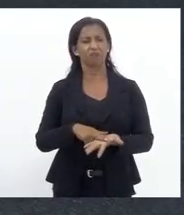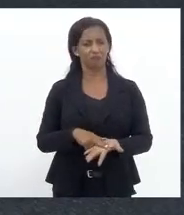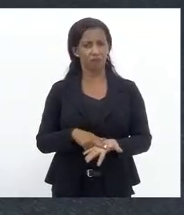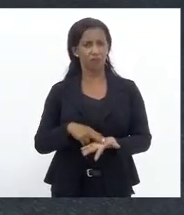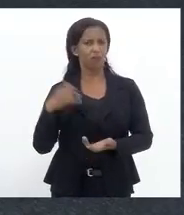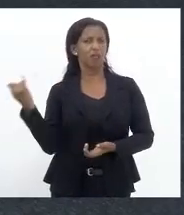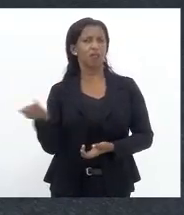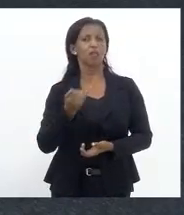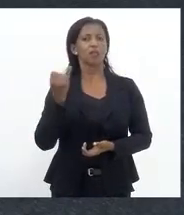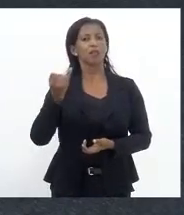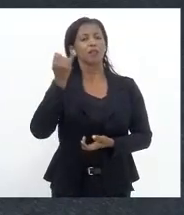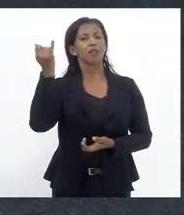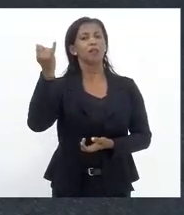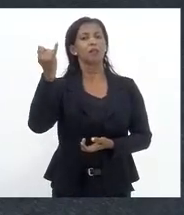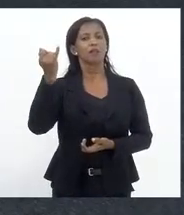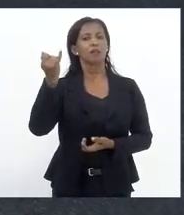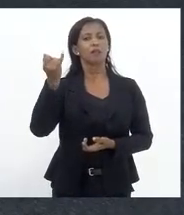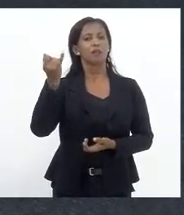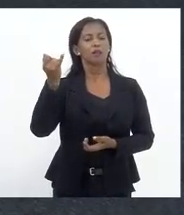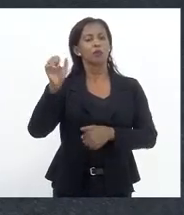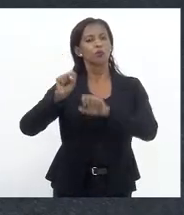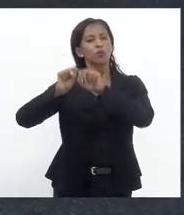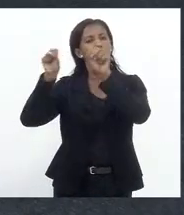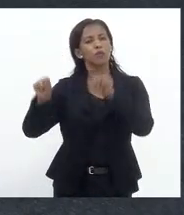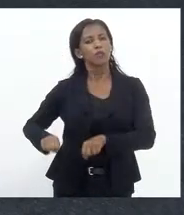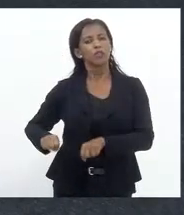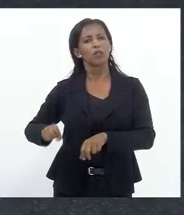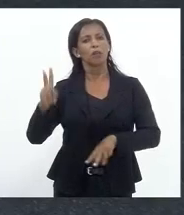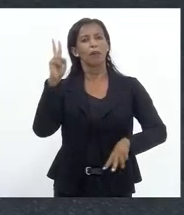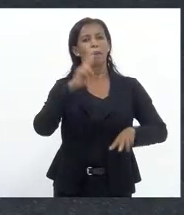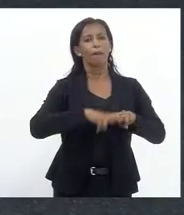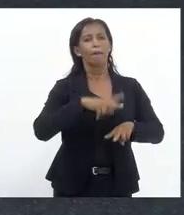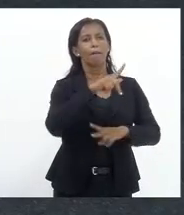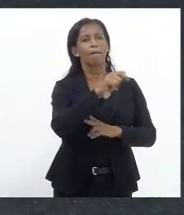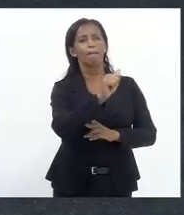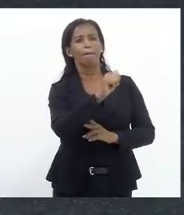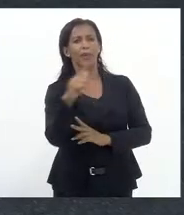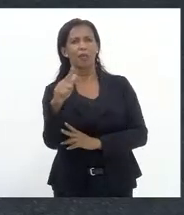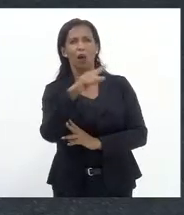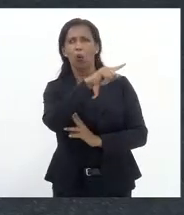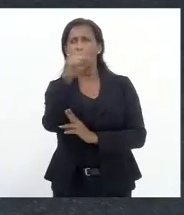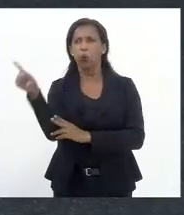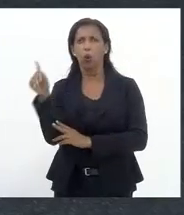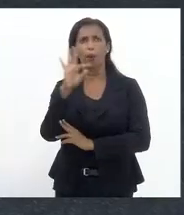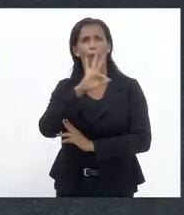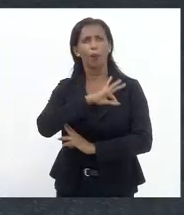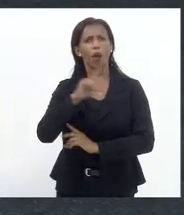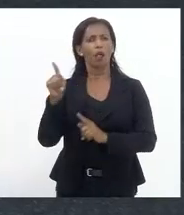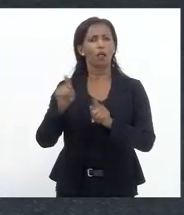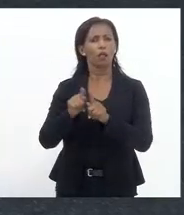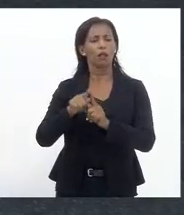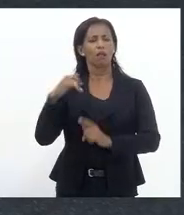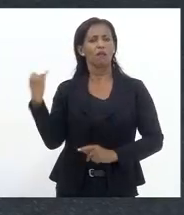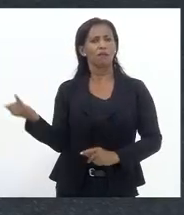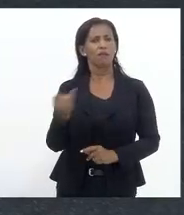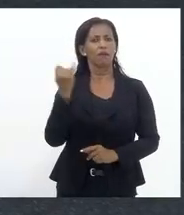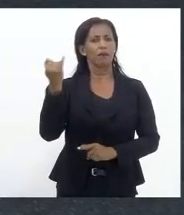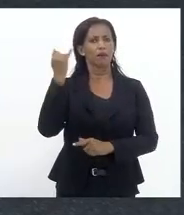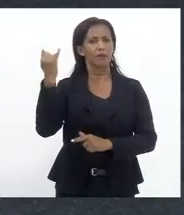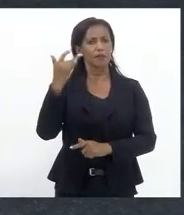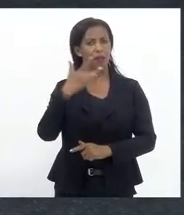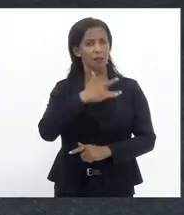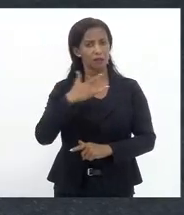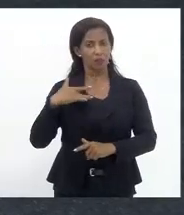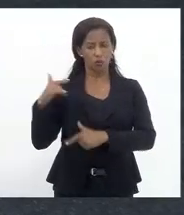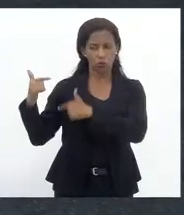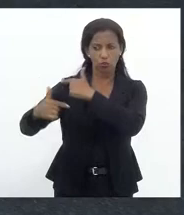a importância do sistema penitenciário, dos policiais penais, e também valorizar a atuação da área da